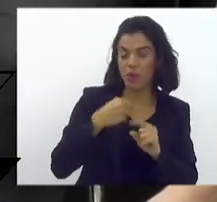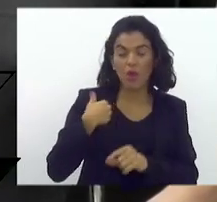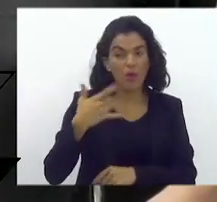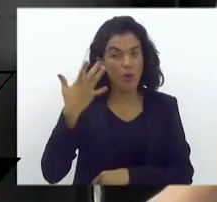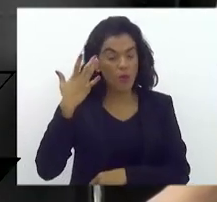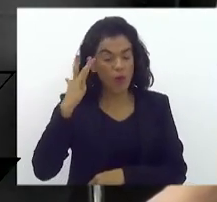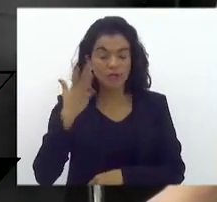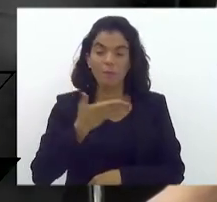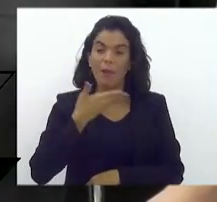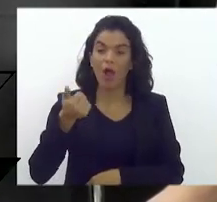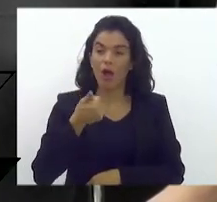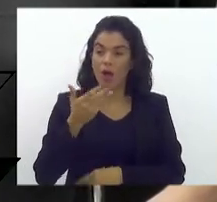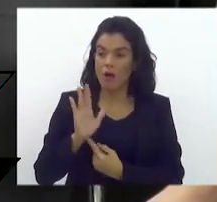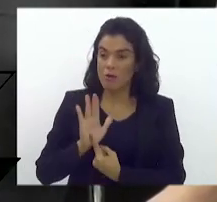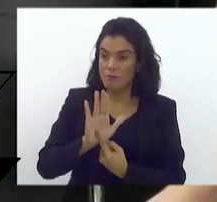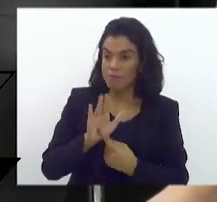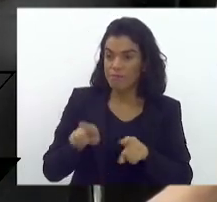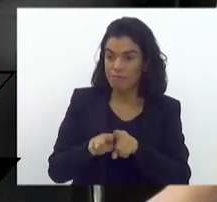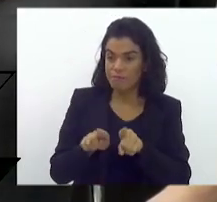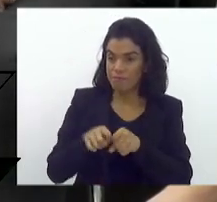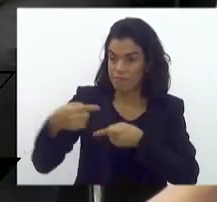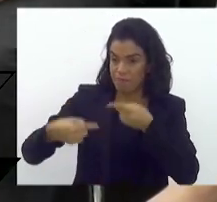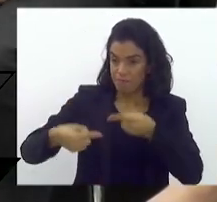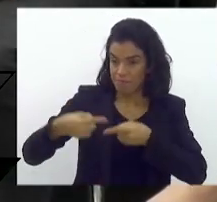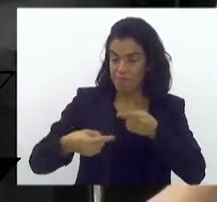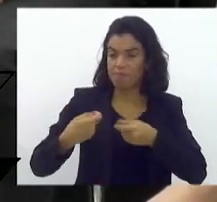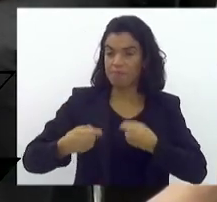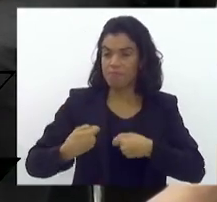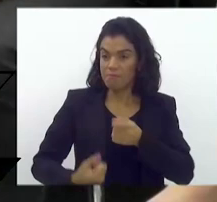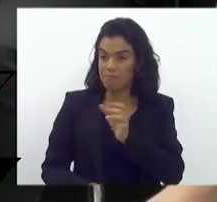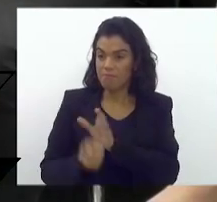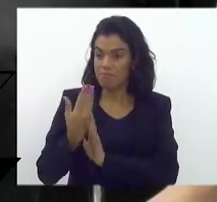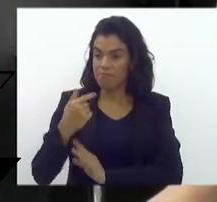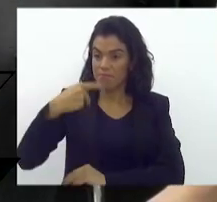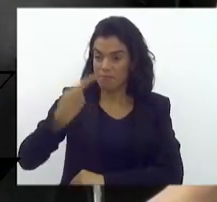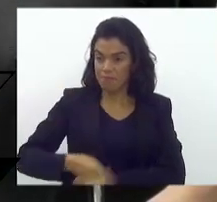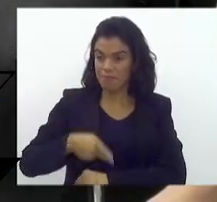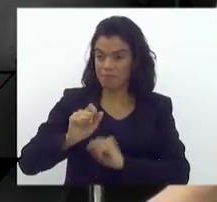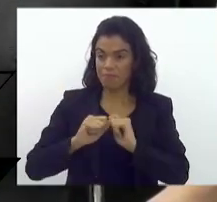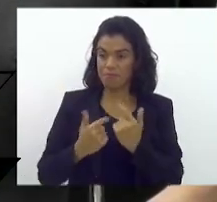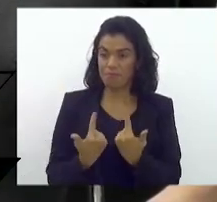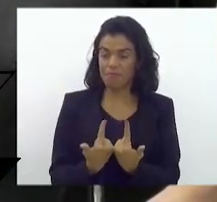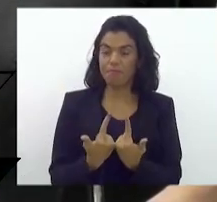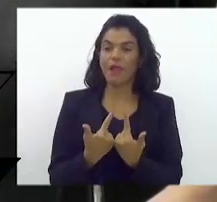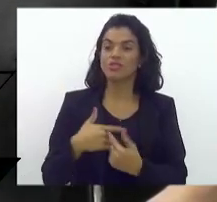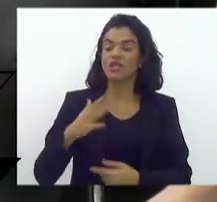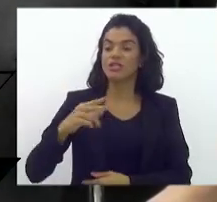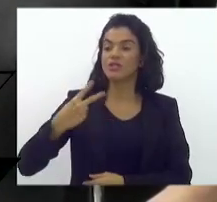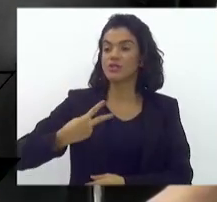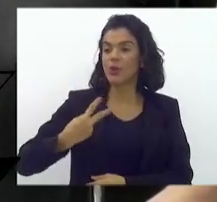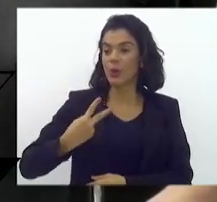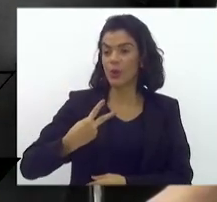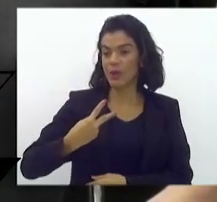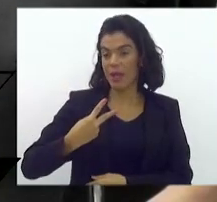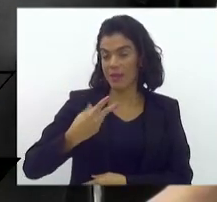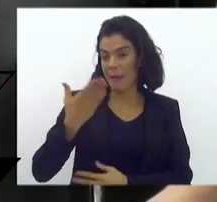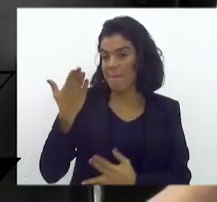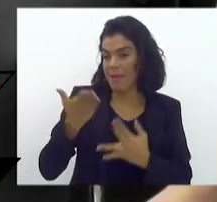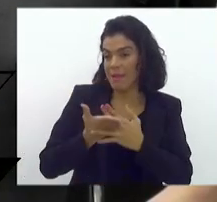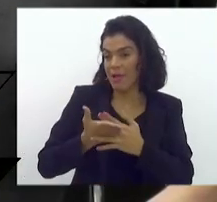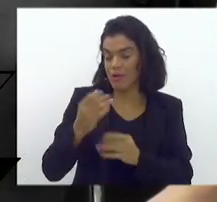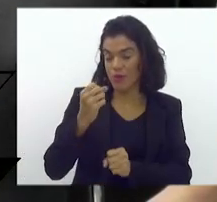destacar, e aí acho que esse é um debate que esse parlamento tem que fazer, é que a gente está já na segunda metade de mais um ano